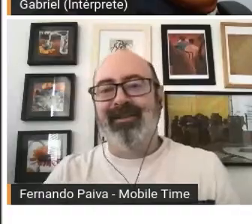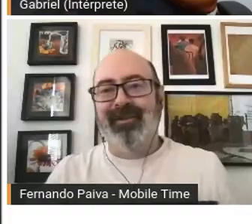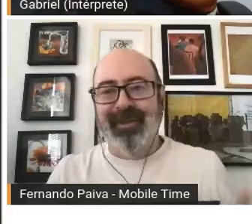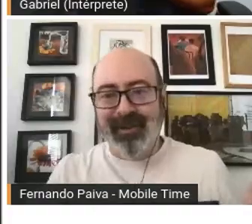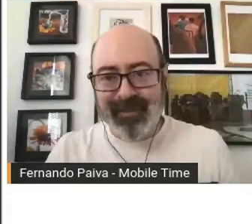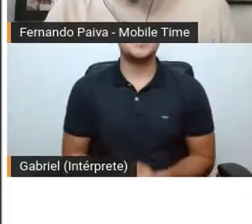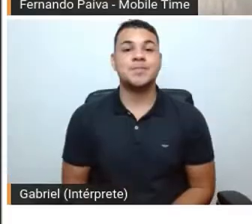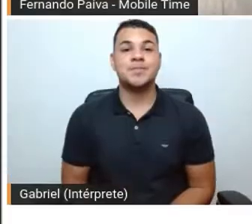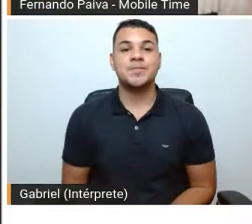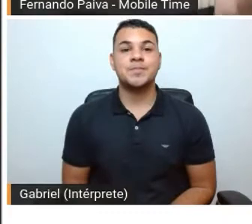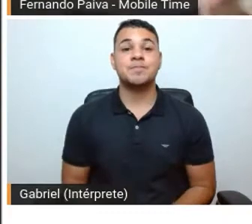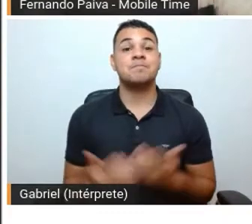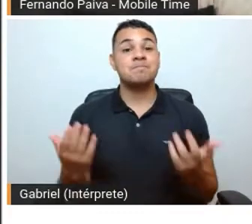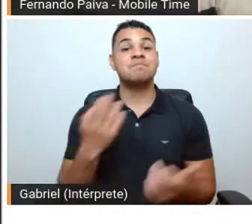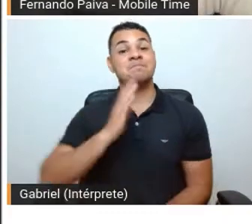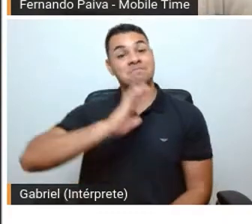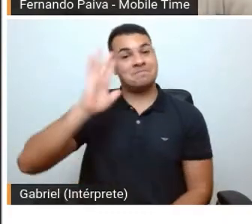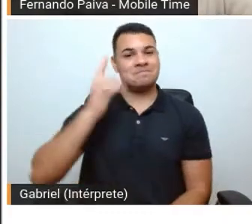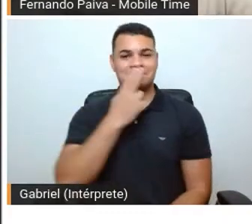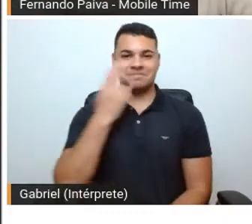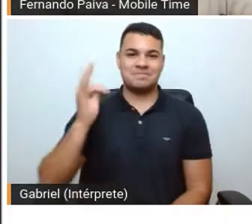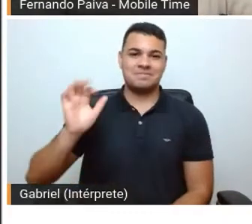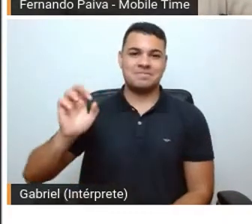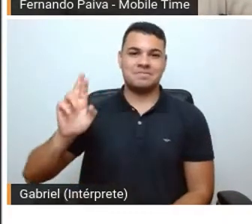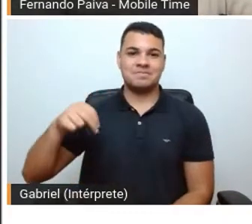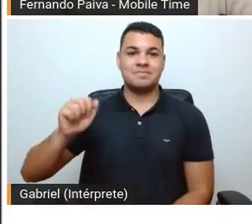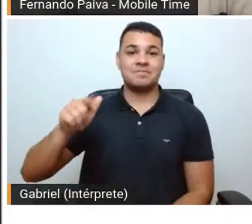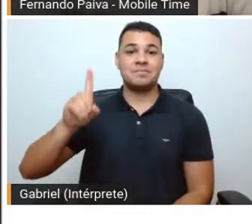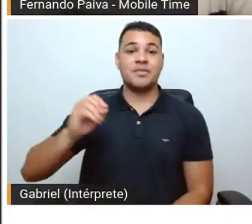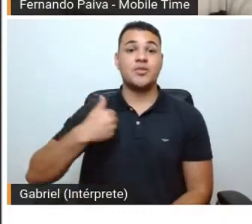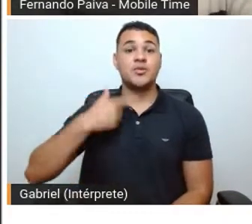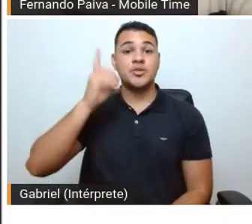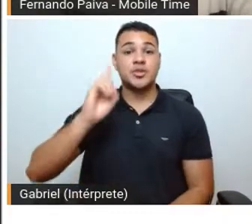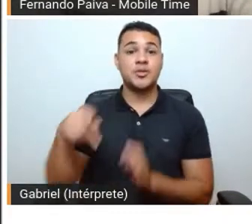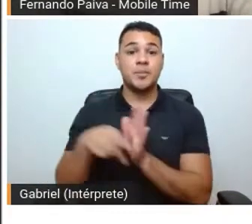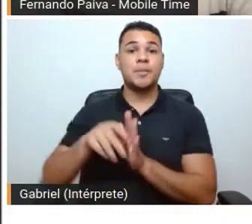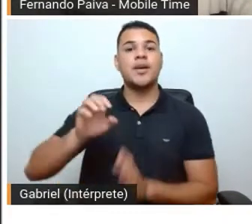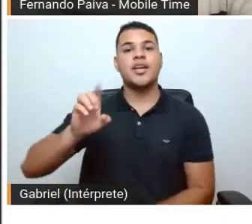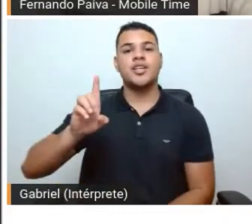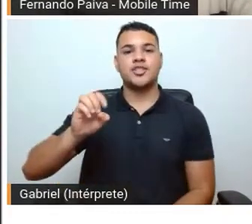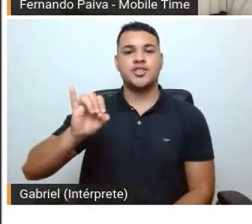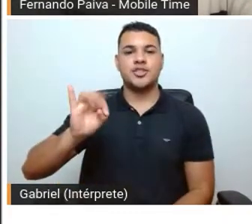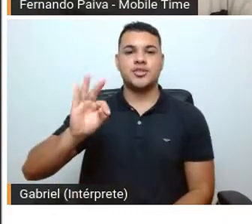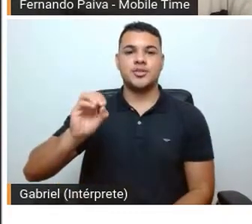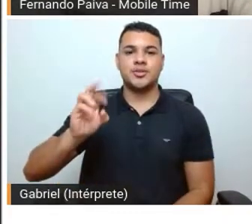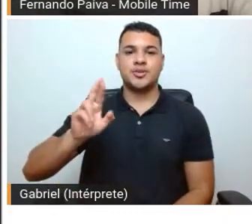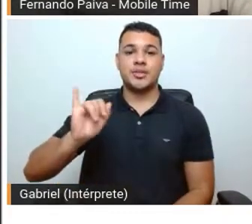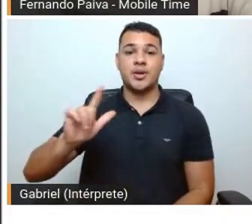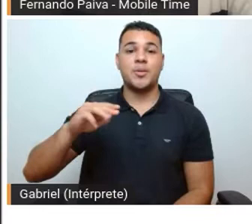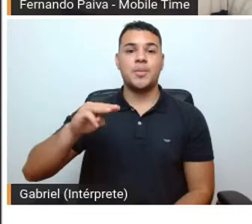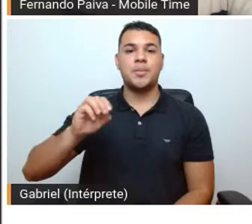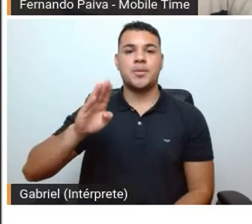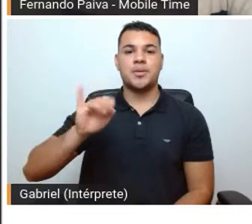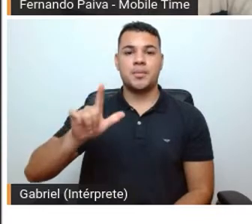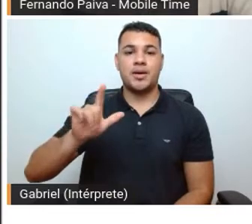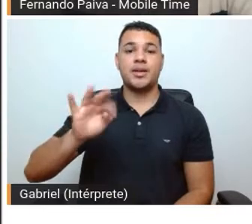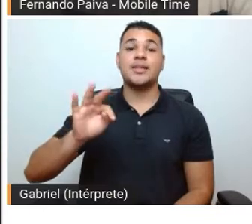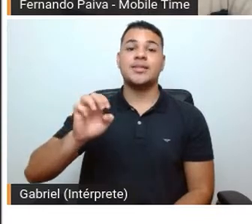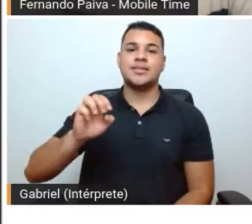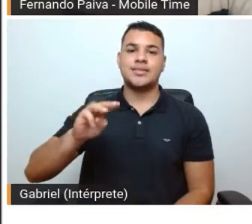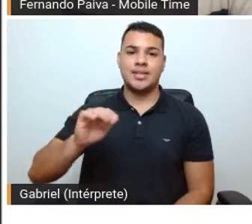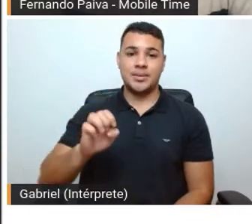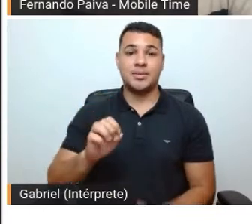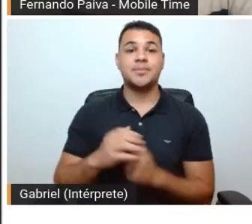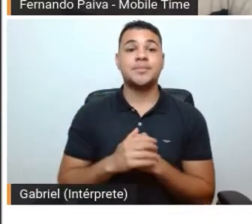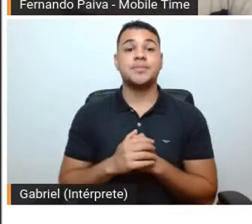então só Fernando Paiva diretor editorial do meu banho time como foi apresentada aqui lá pelas Flávia da área é